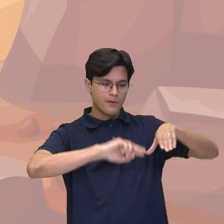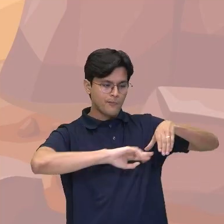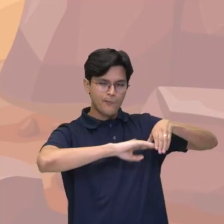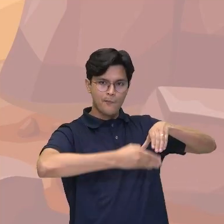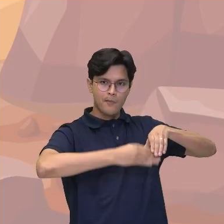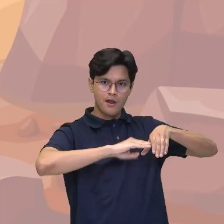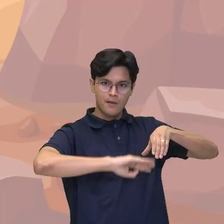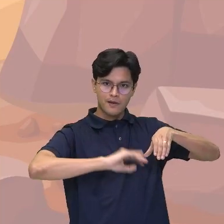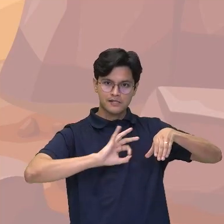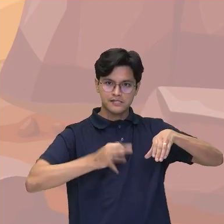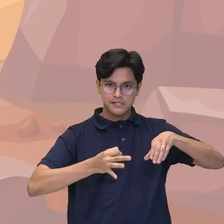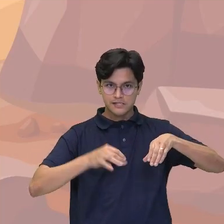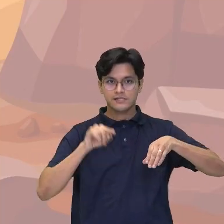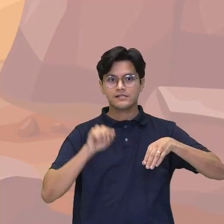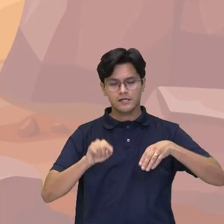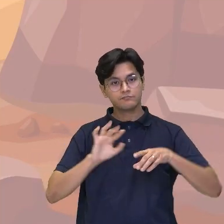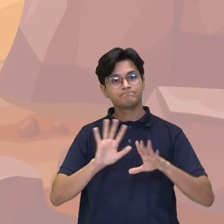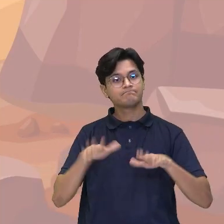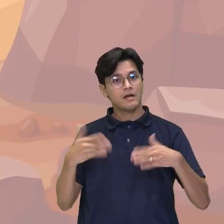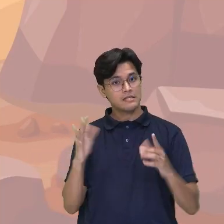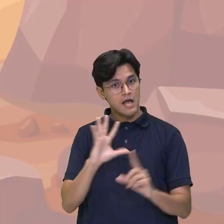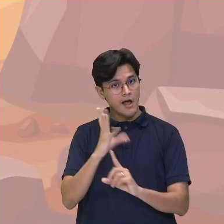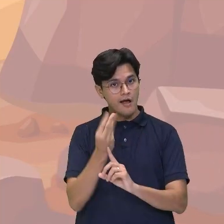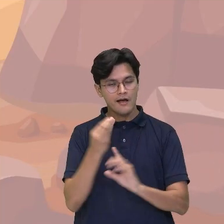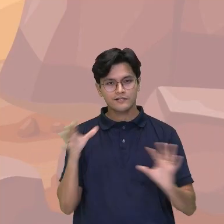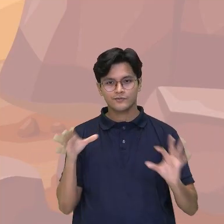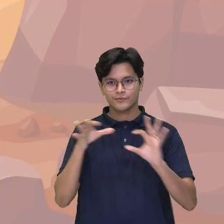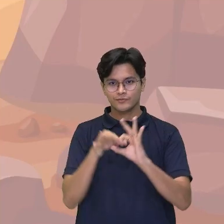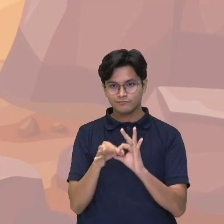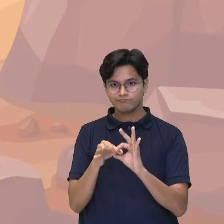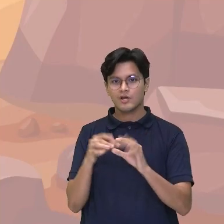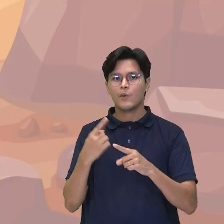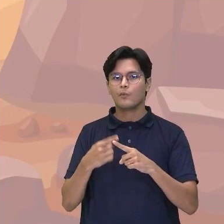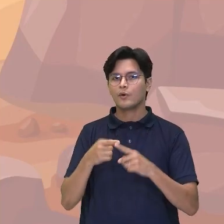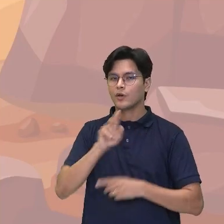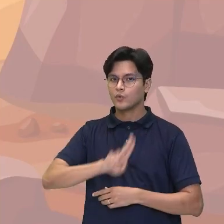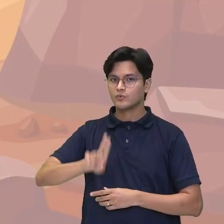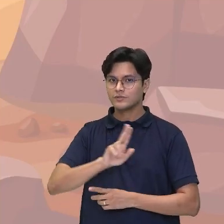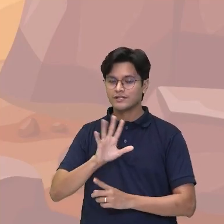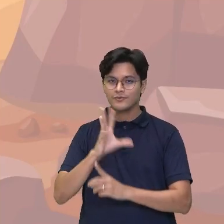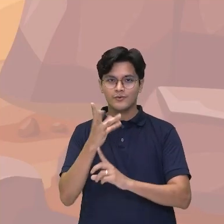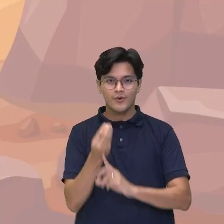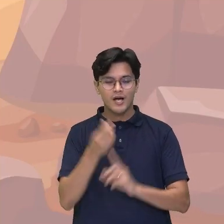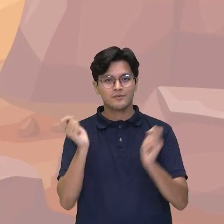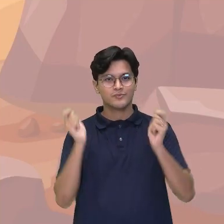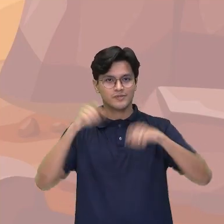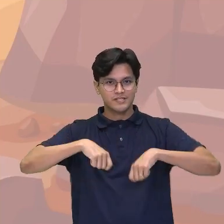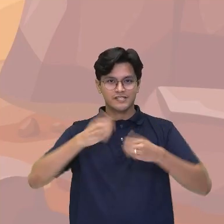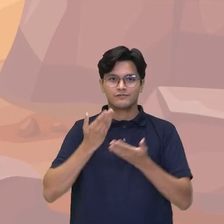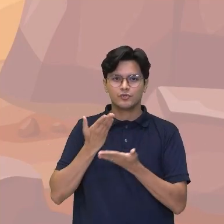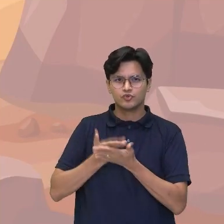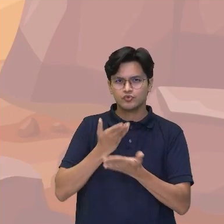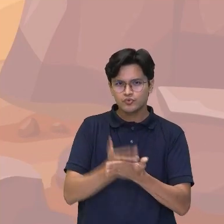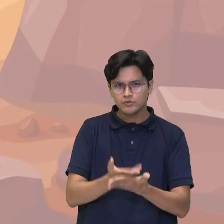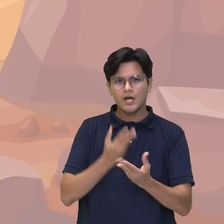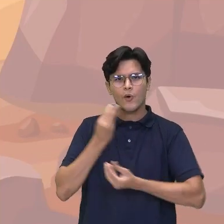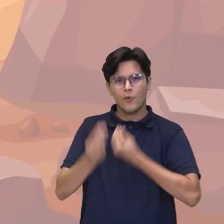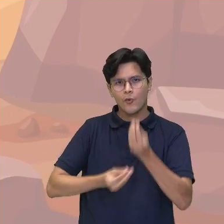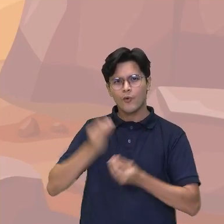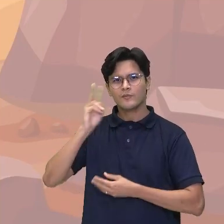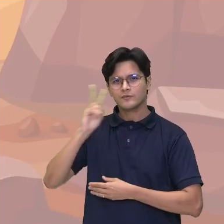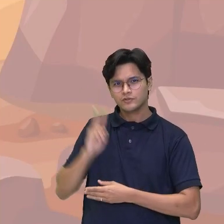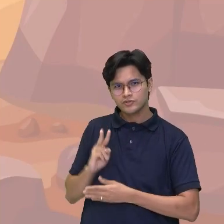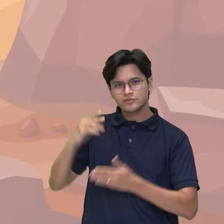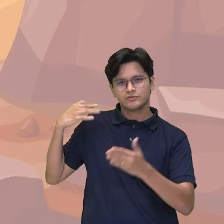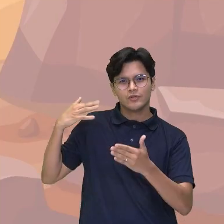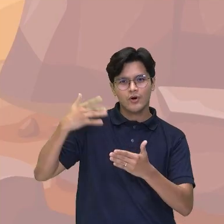partir da arte que o homem pôde estudar todo o percurso, da humanidade em sua trajetória